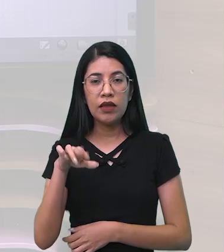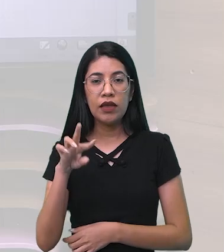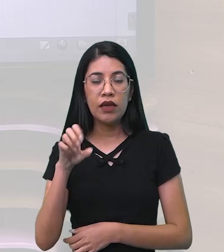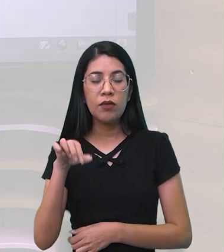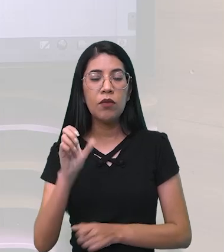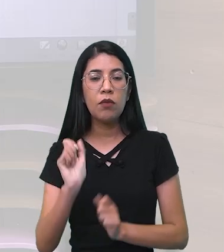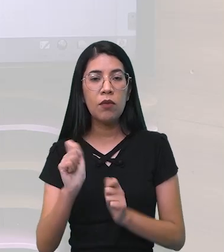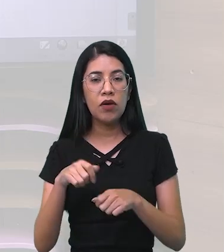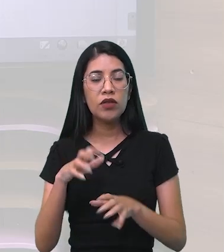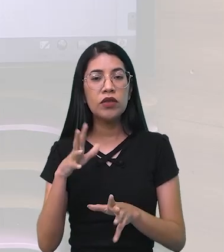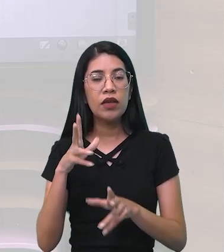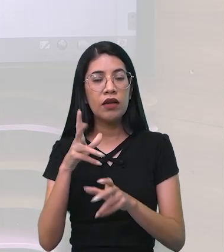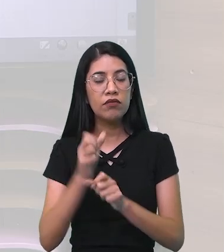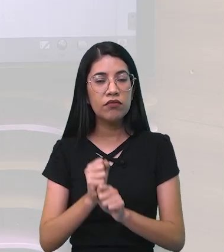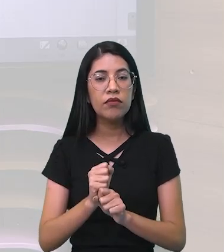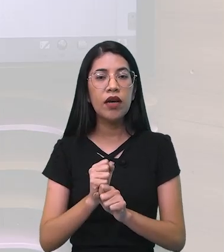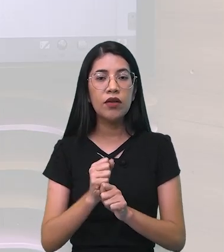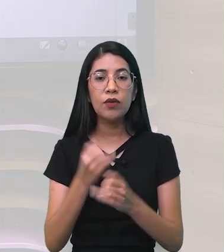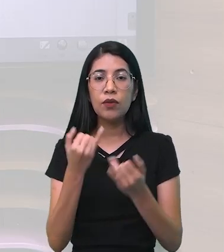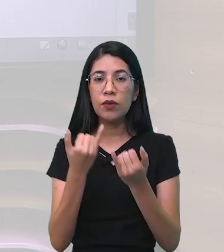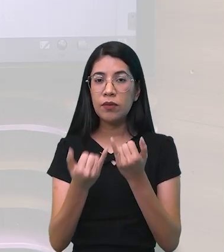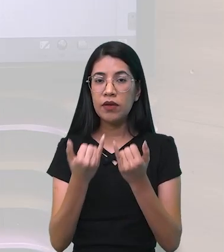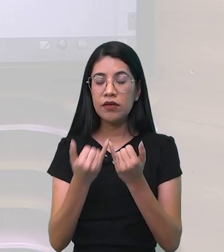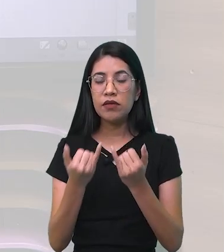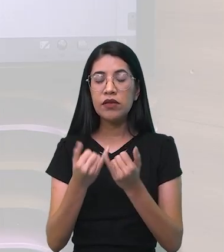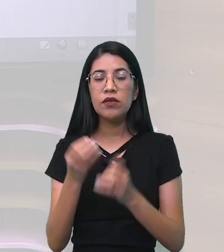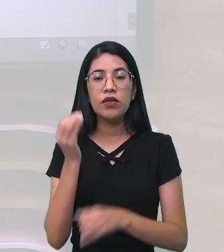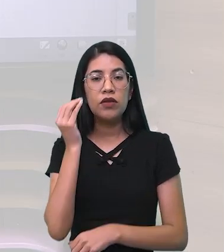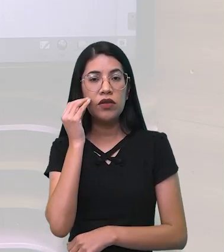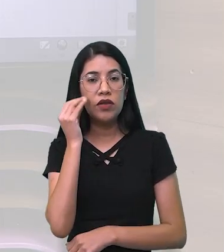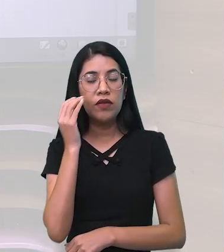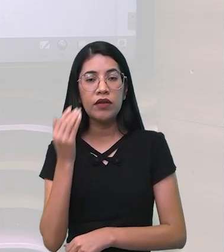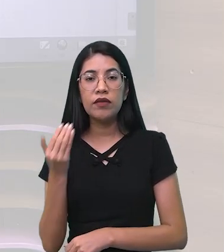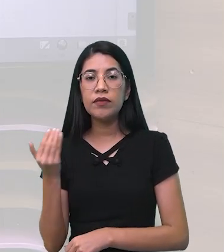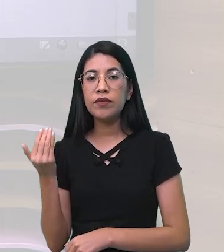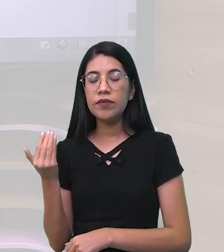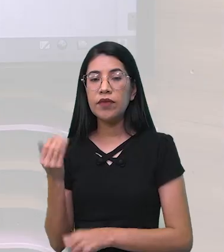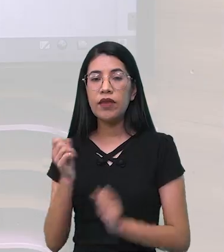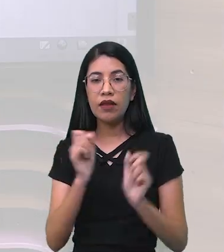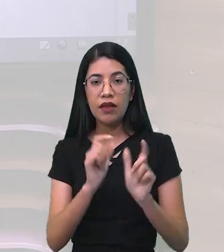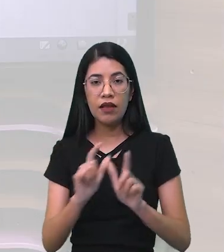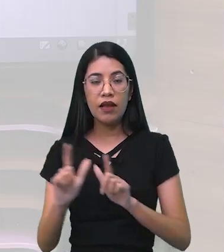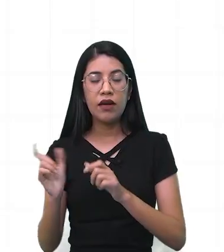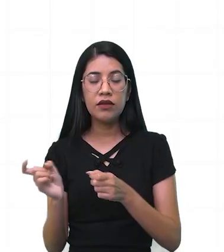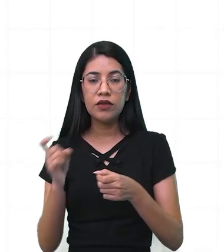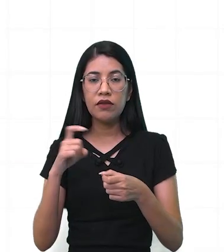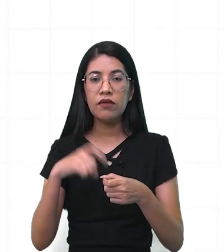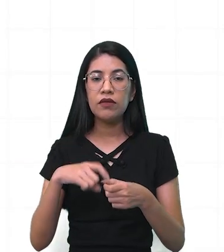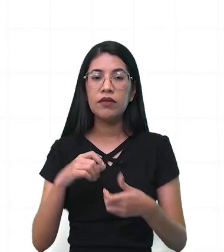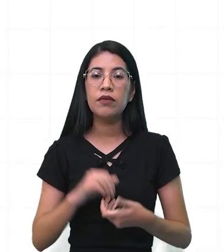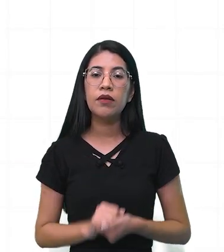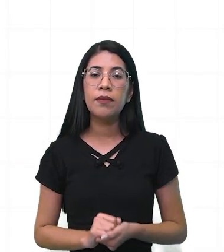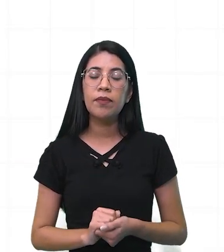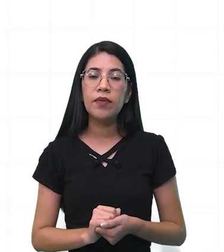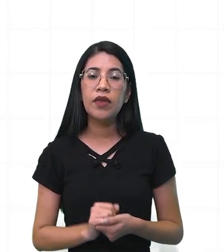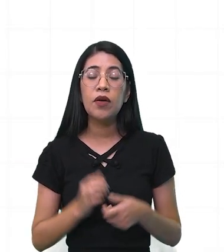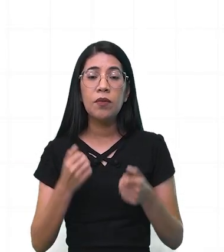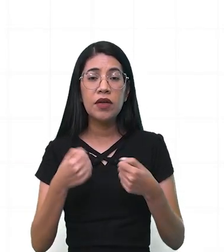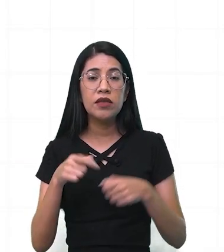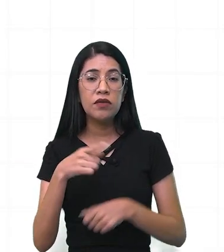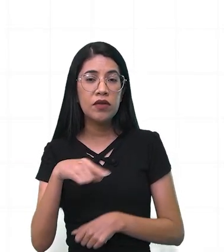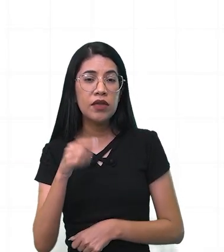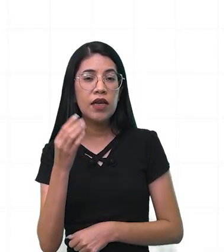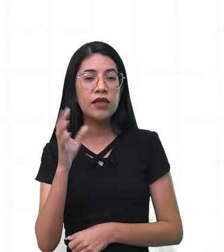seu semelhante. E nós vamos já verificar isso. Vamos então voltar à nossa primeira cartela? Olha só, porque eu quero que vocês aprendam